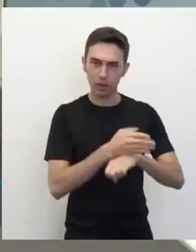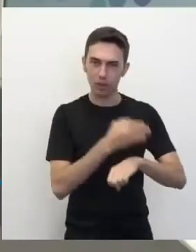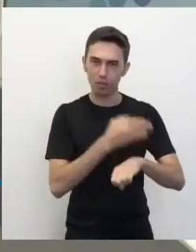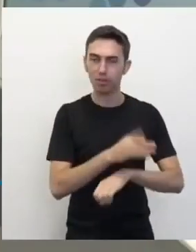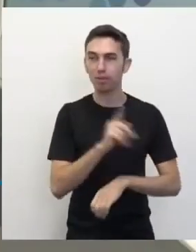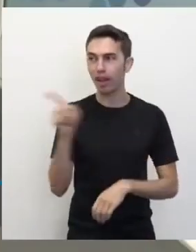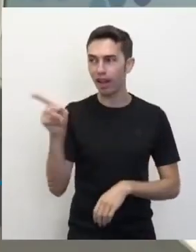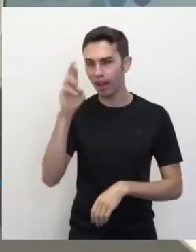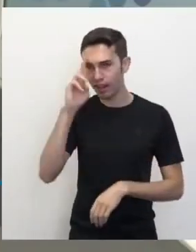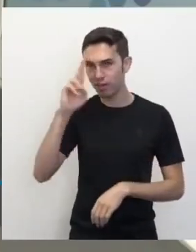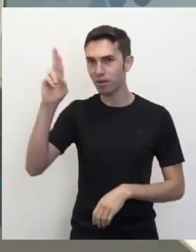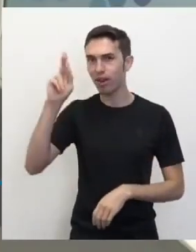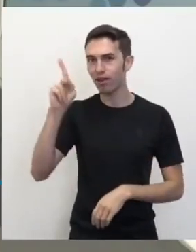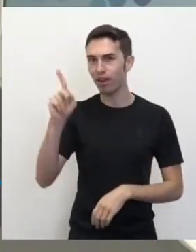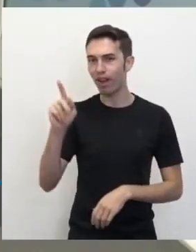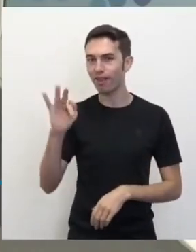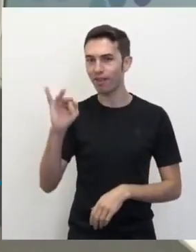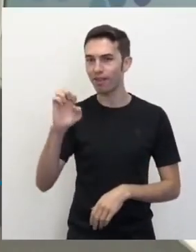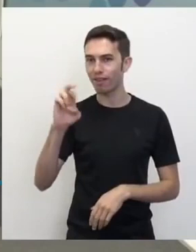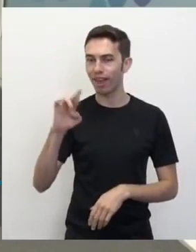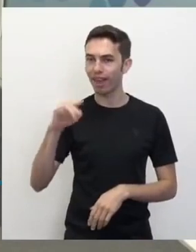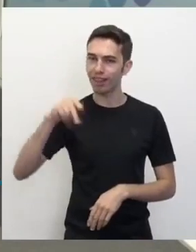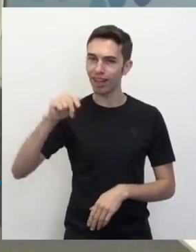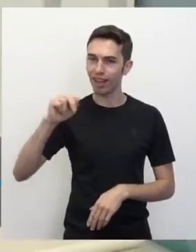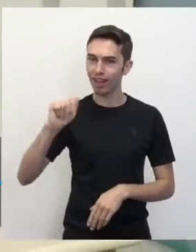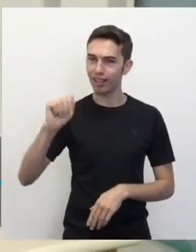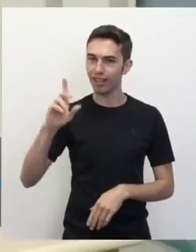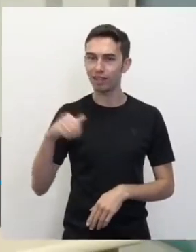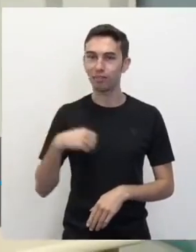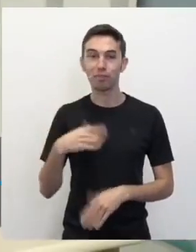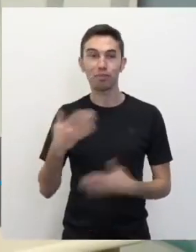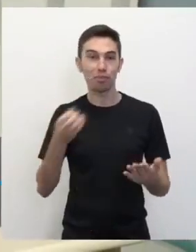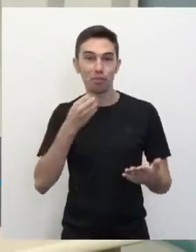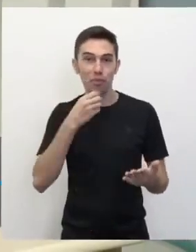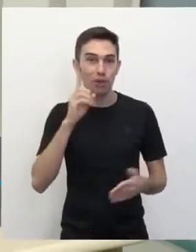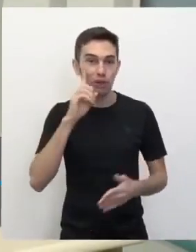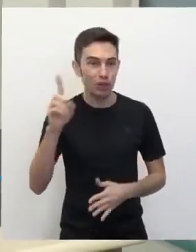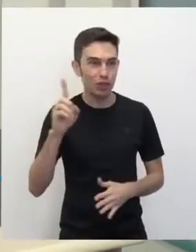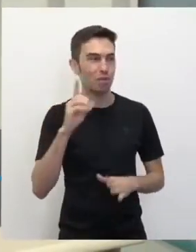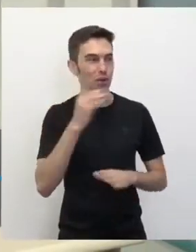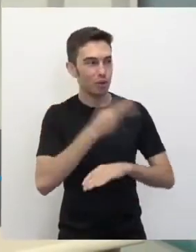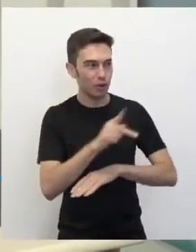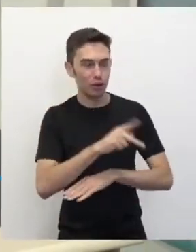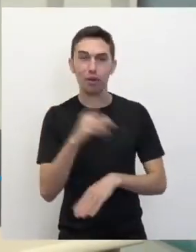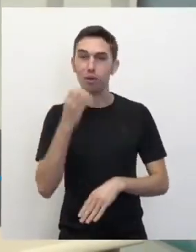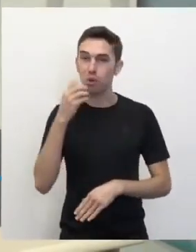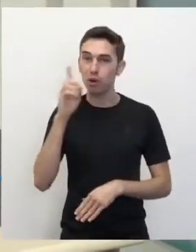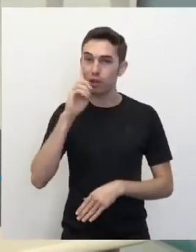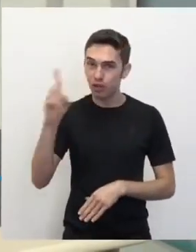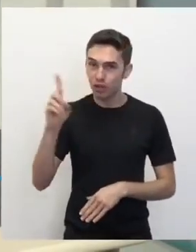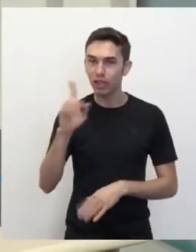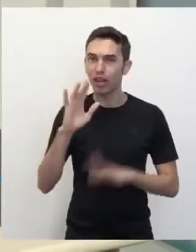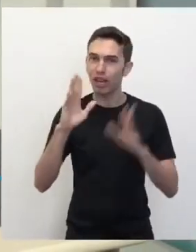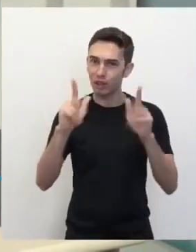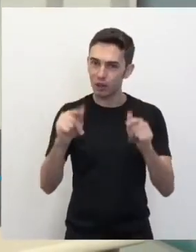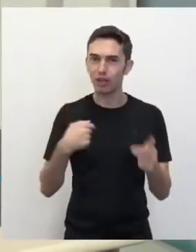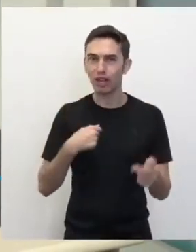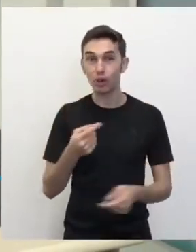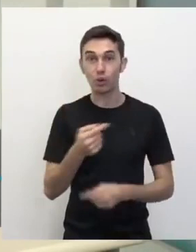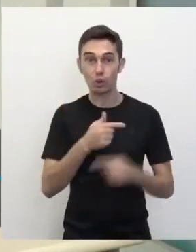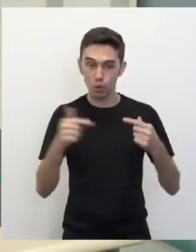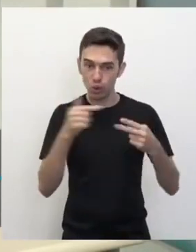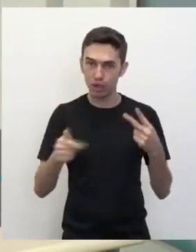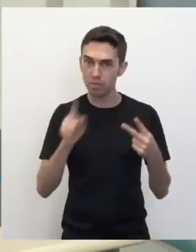Fernanda. Bom dia, professor. Bom dia, turma. Tava com saudade, 2 semanas sem a gente se ver. E agora a gente está